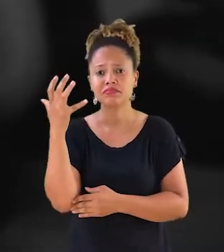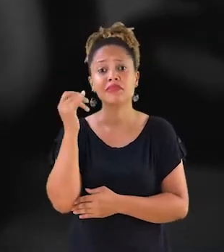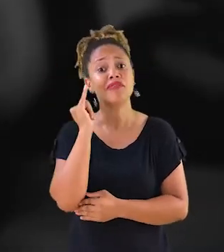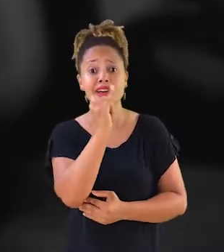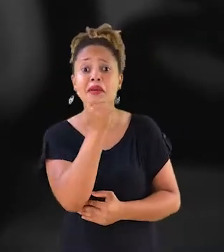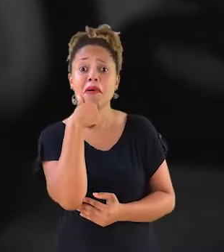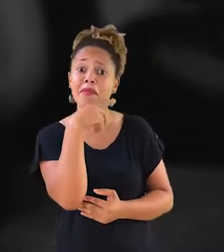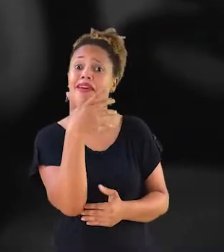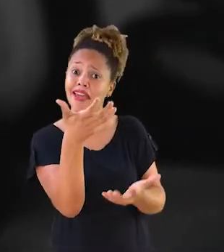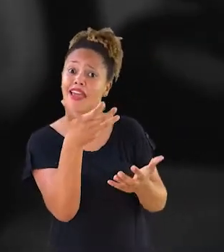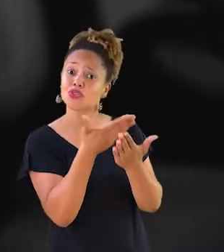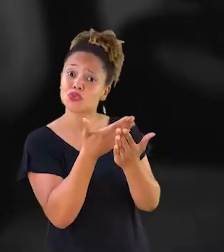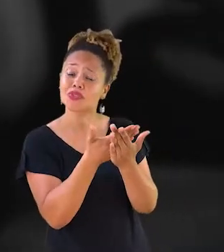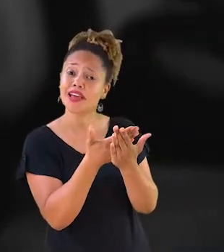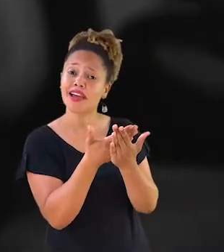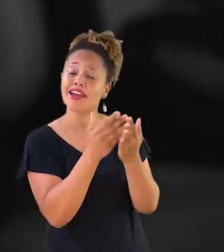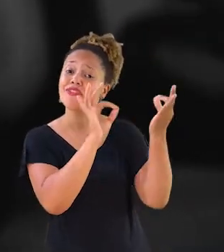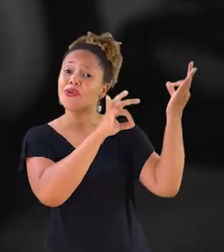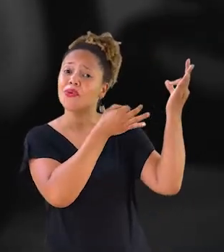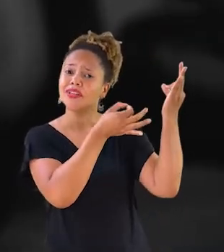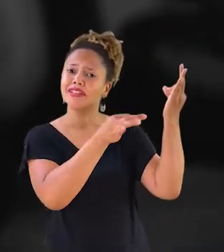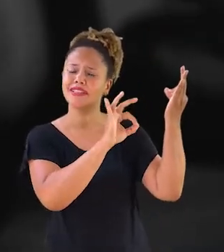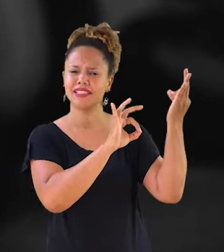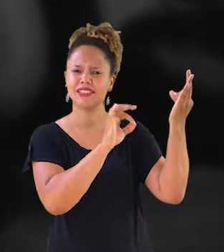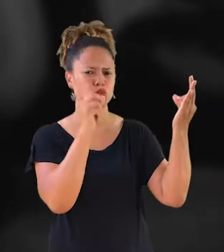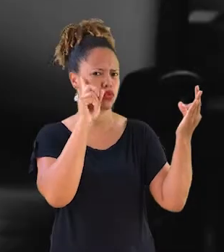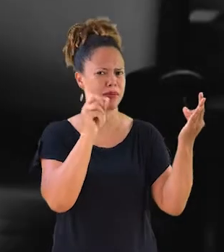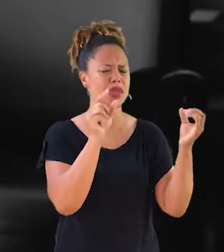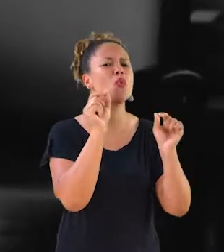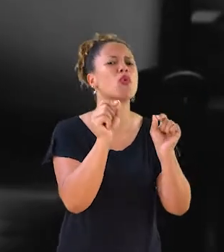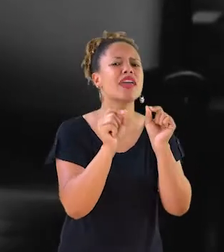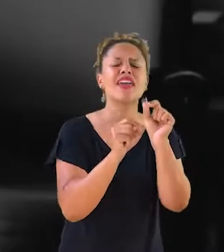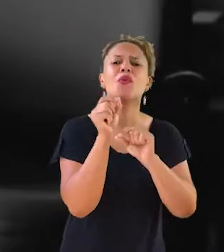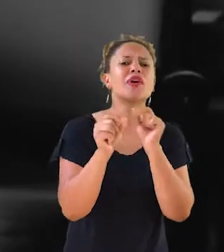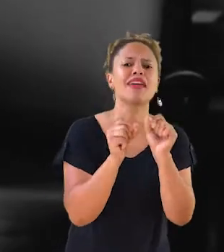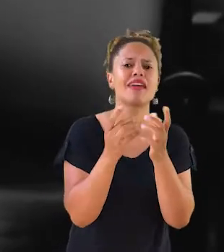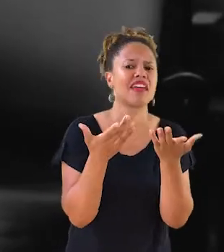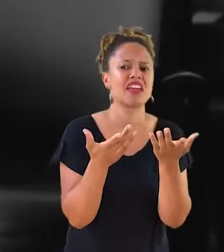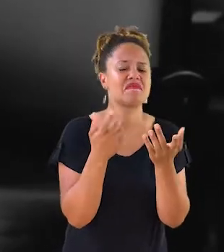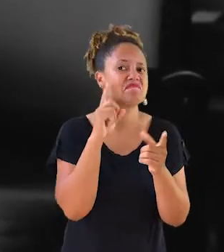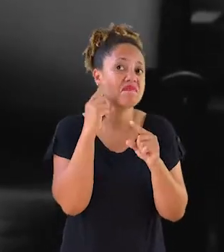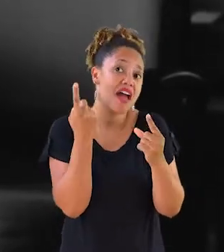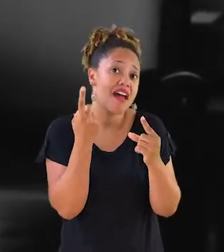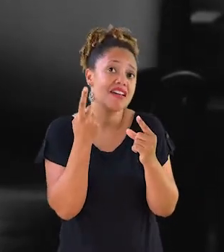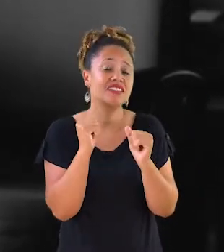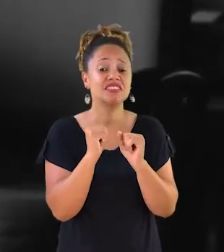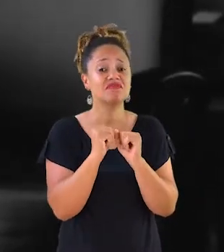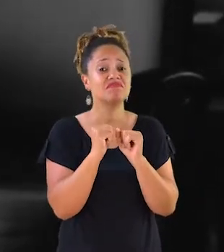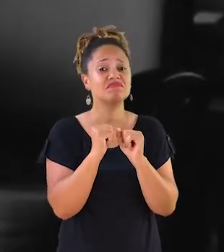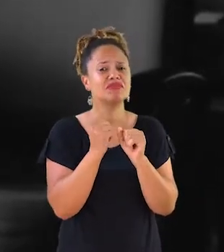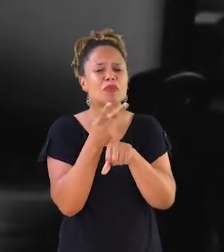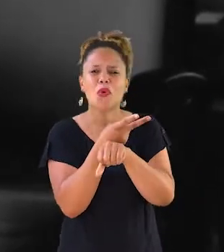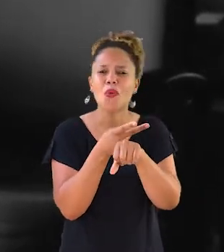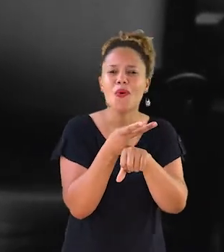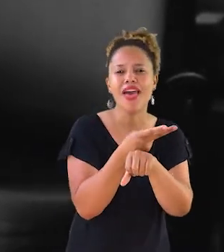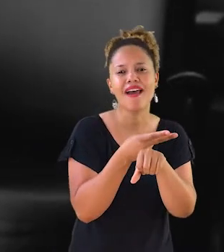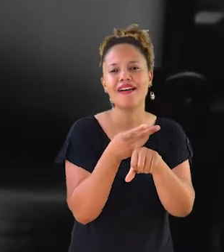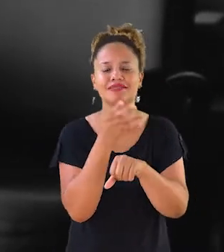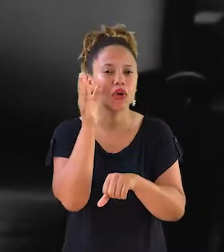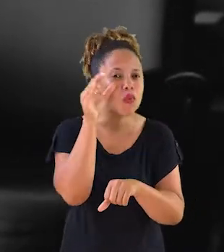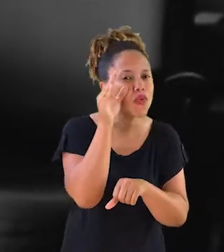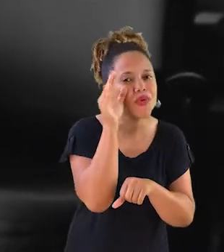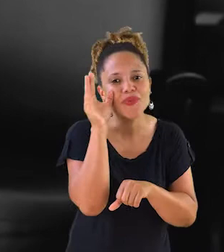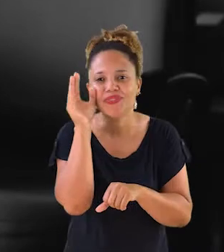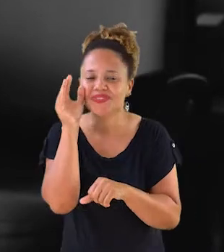estudar violino. Mas eu não sabia muito bem ao certo o que era, né? Então, assim, eu meio que fui encontrar, né, o instrumento. Foi